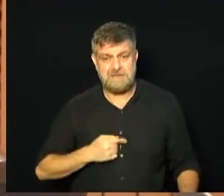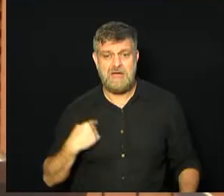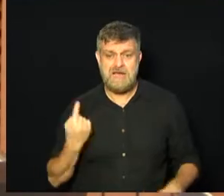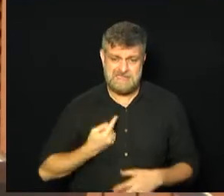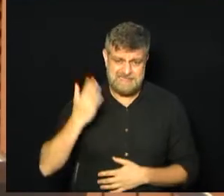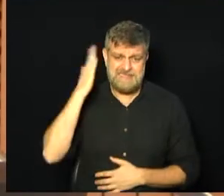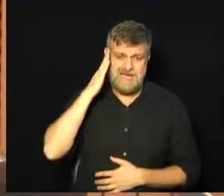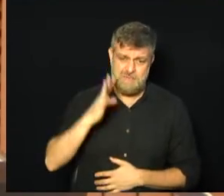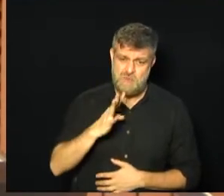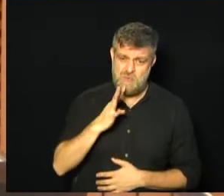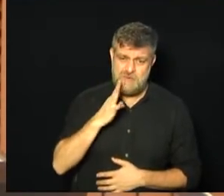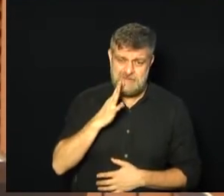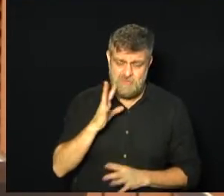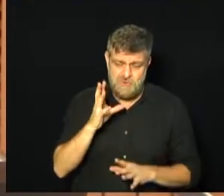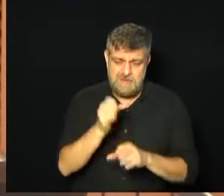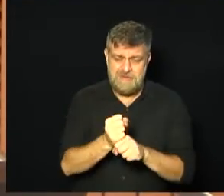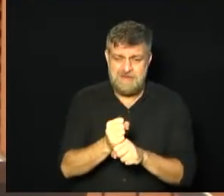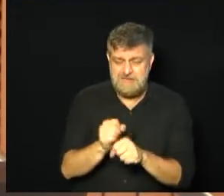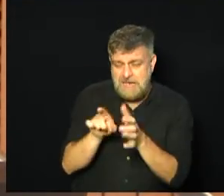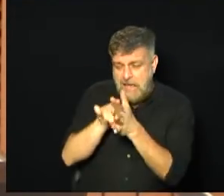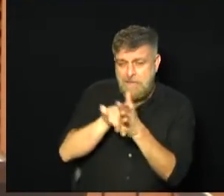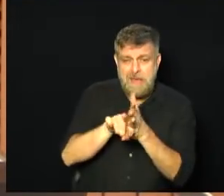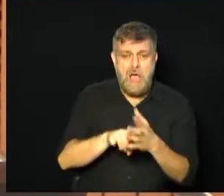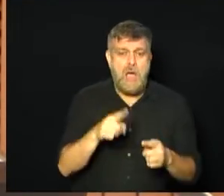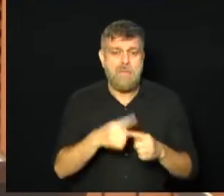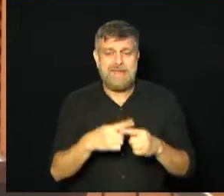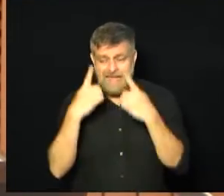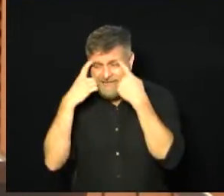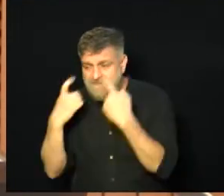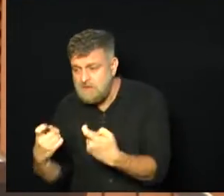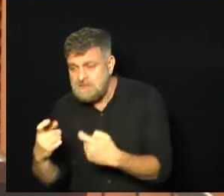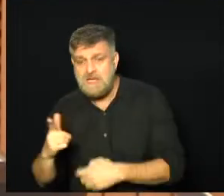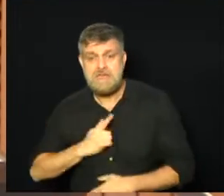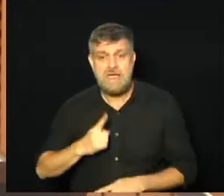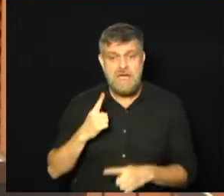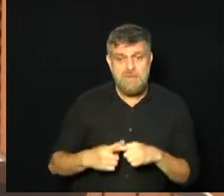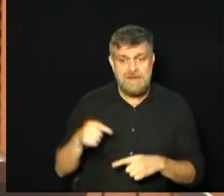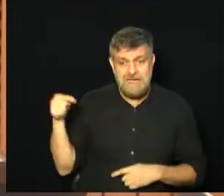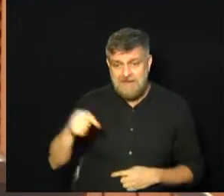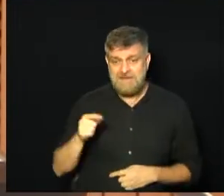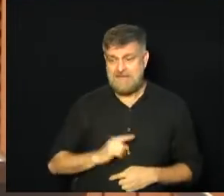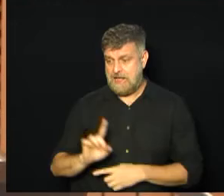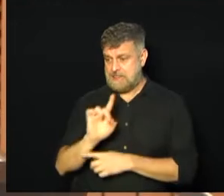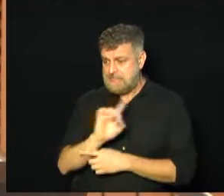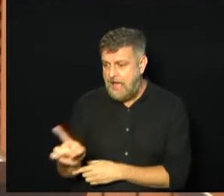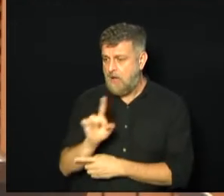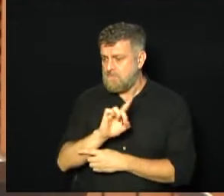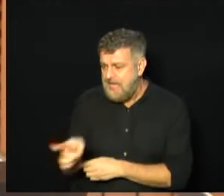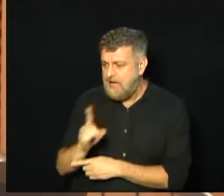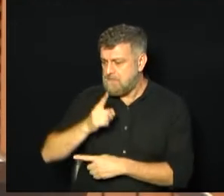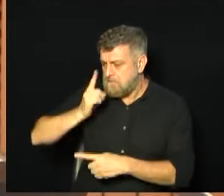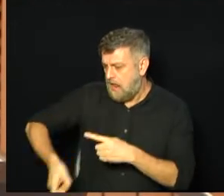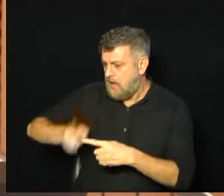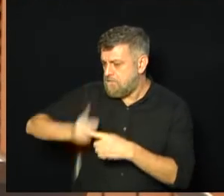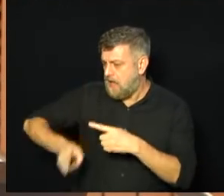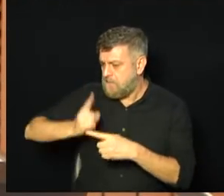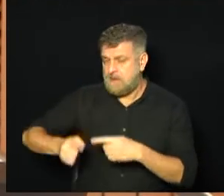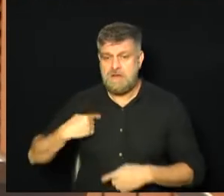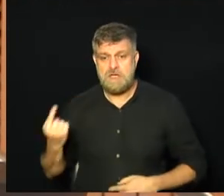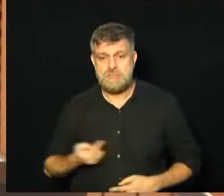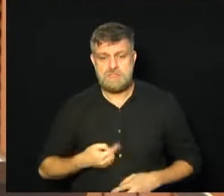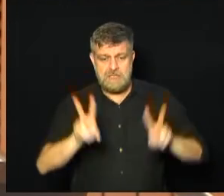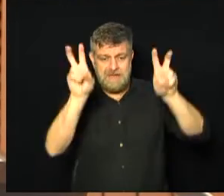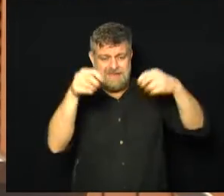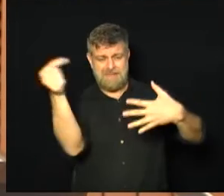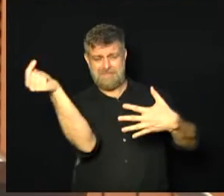geral. E às vezes a gente fica buscando situações, por que tem violência? Tem violência pelo excesso de não que a gente diz. Nós temos que discutir essas